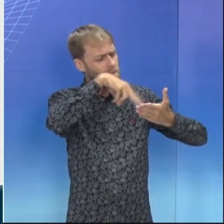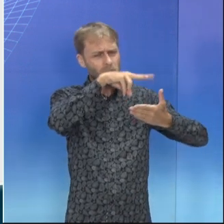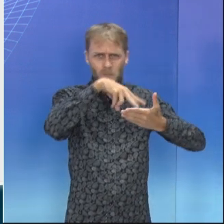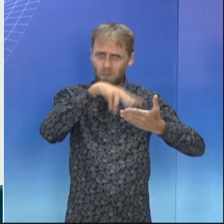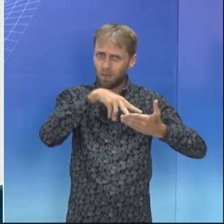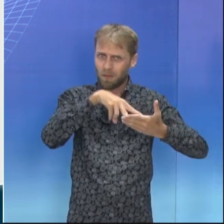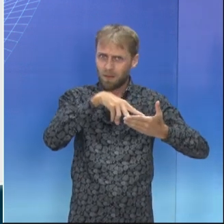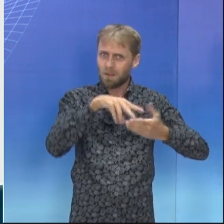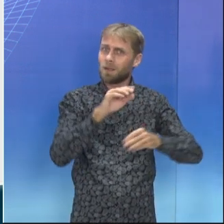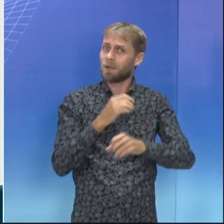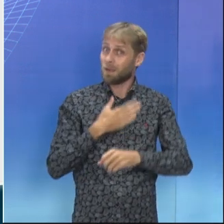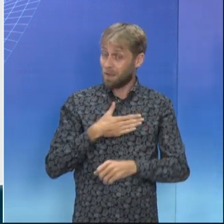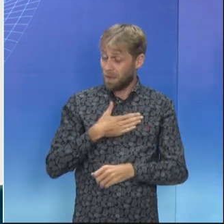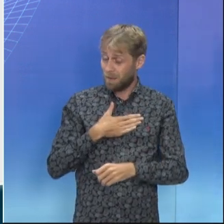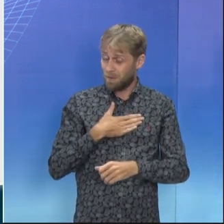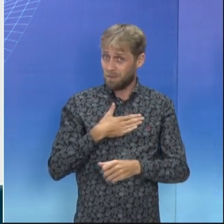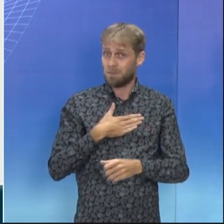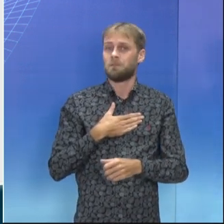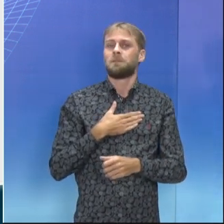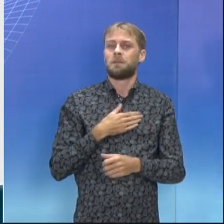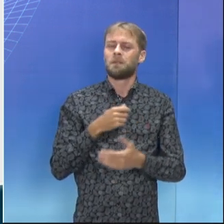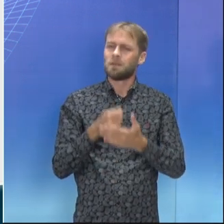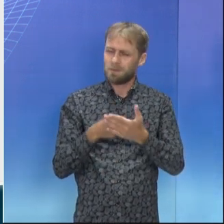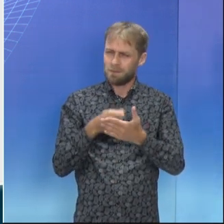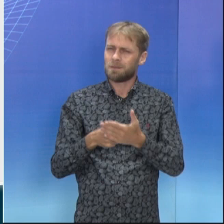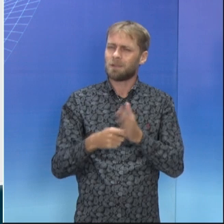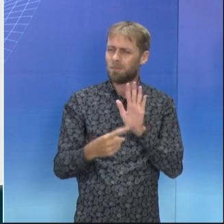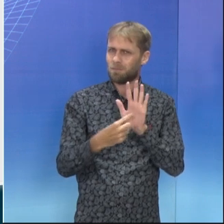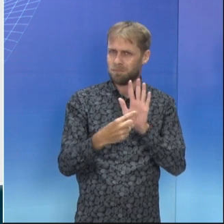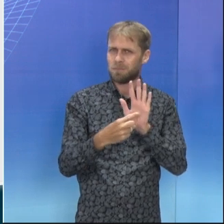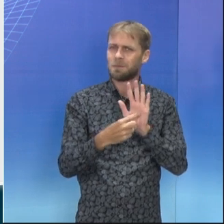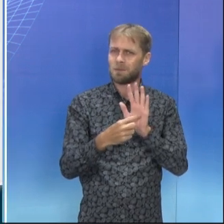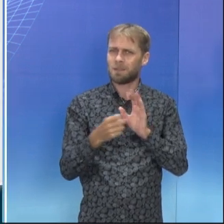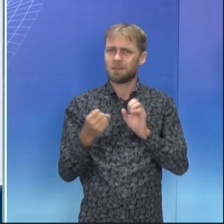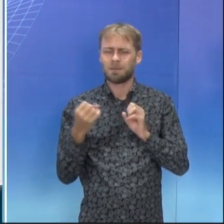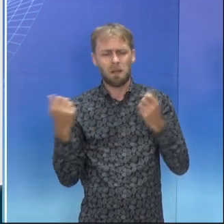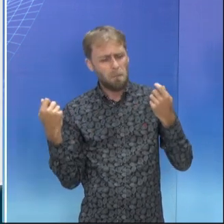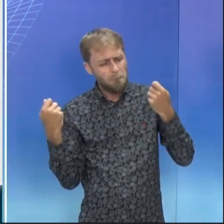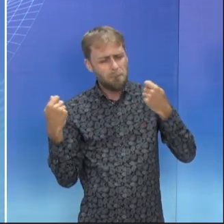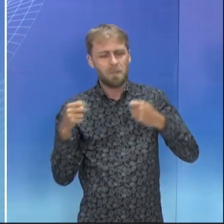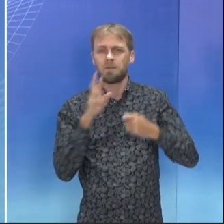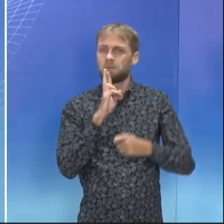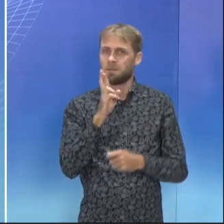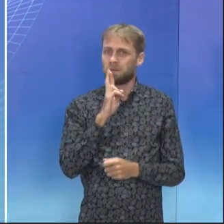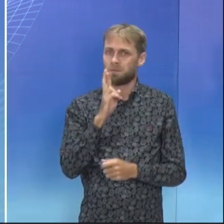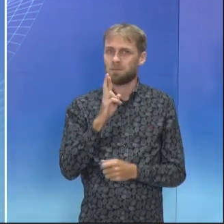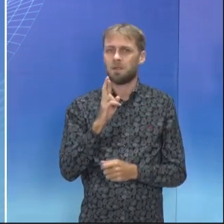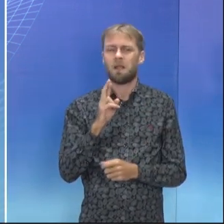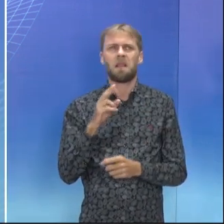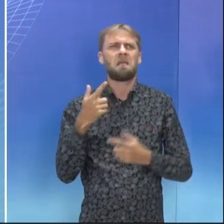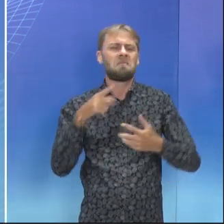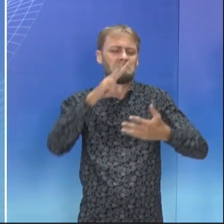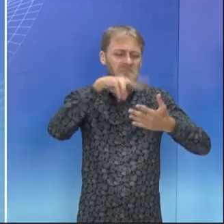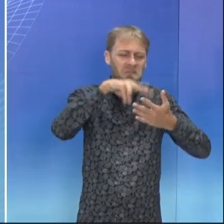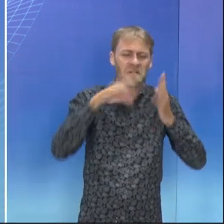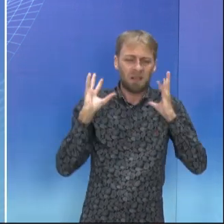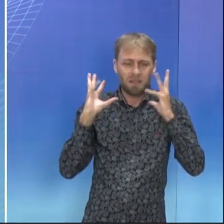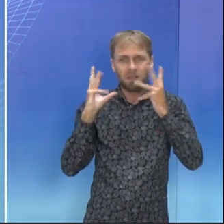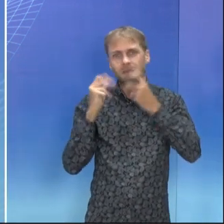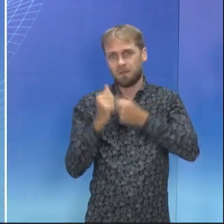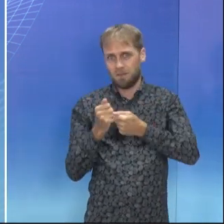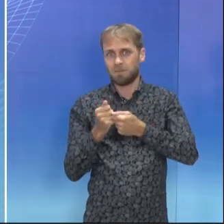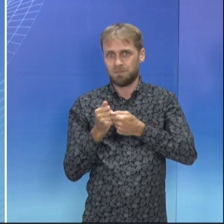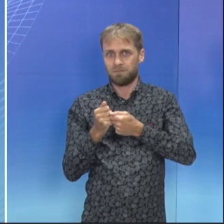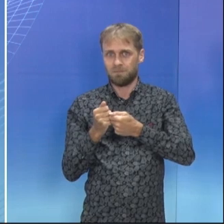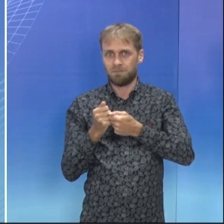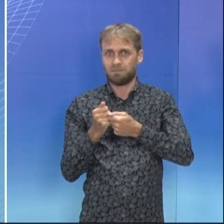o texto, vá lá no enunciado. A gente vai fazer um testezinho aqui para vocês verem se é possível responder sem ter que ler tudo,